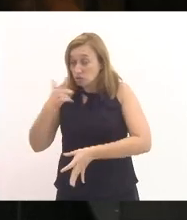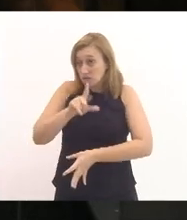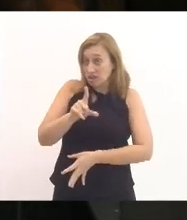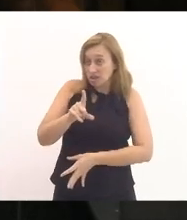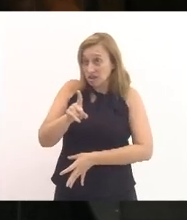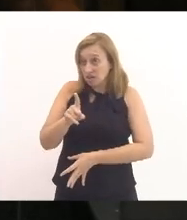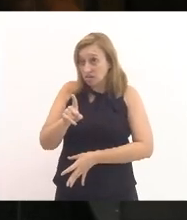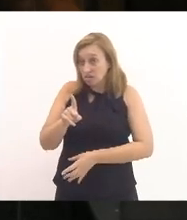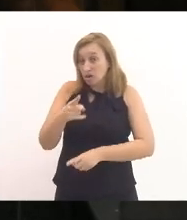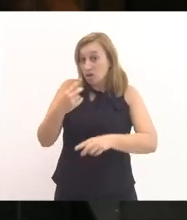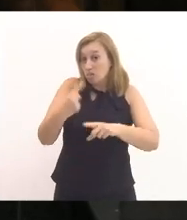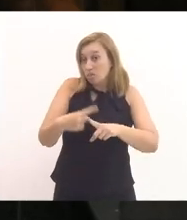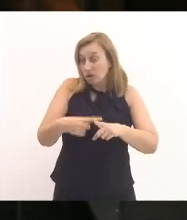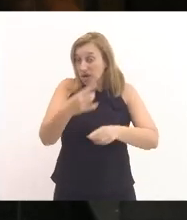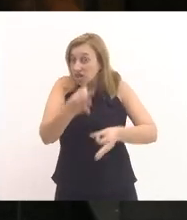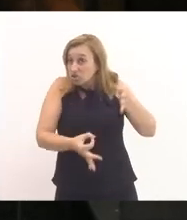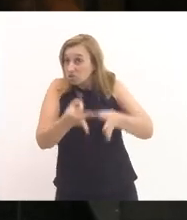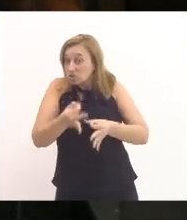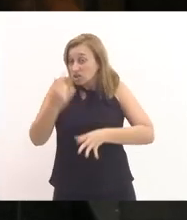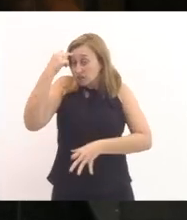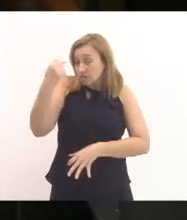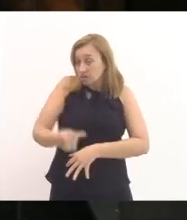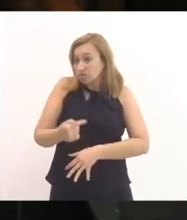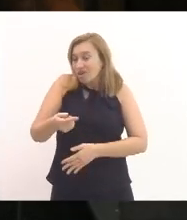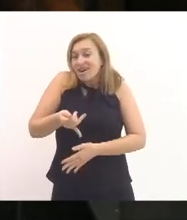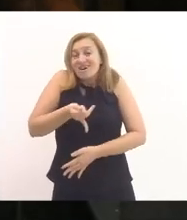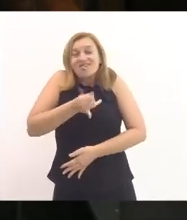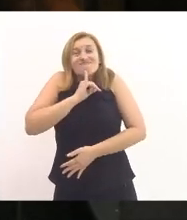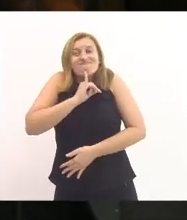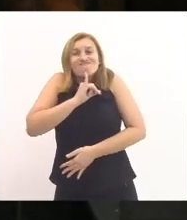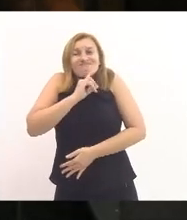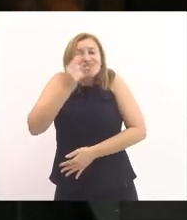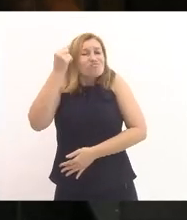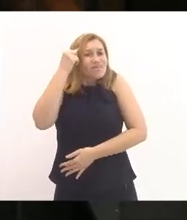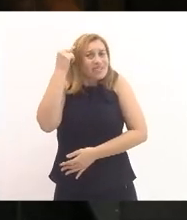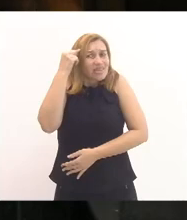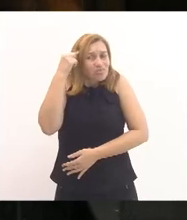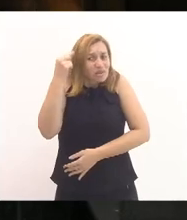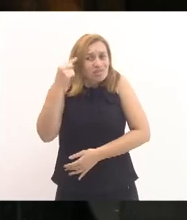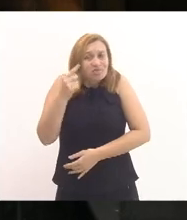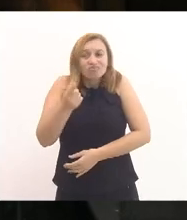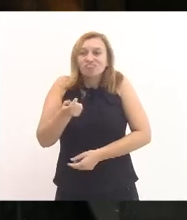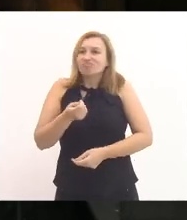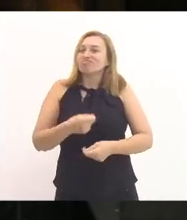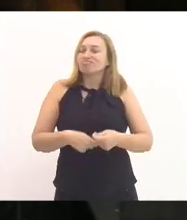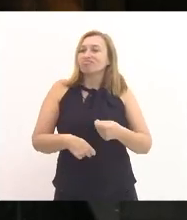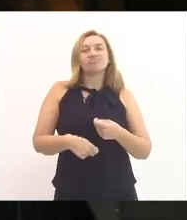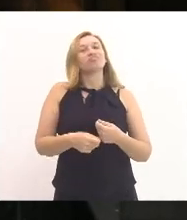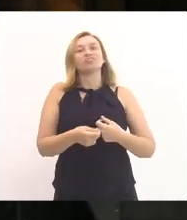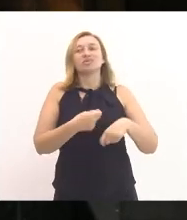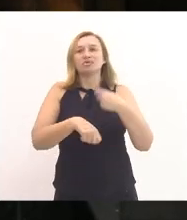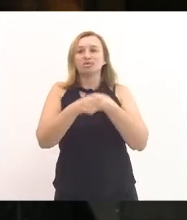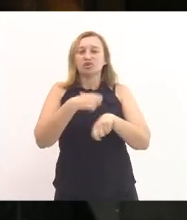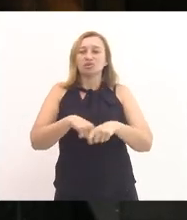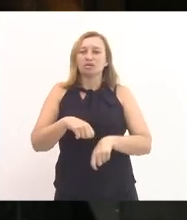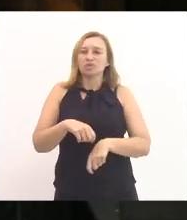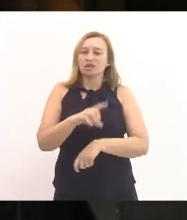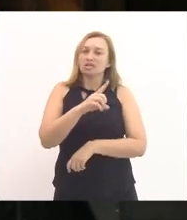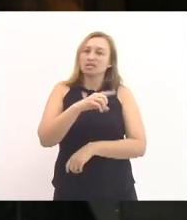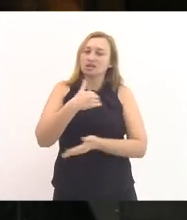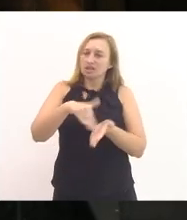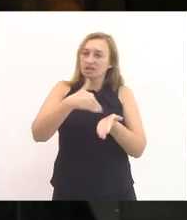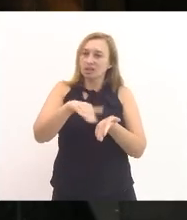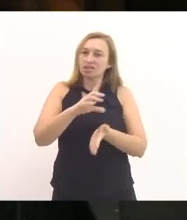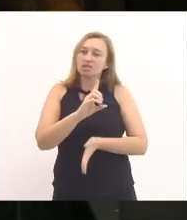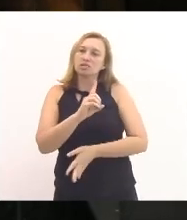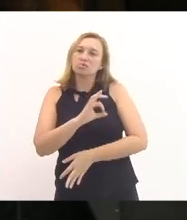meu direito através da Justiça infelizmente é este o pensamento dos dirigentes da secretaria de polícia isso